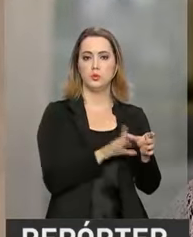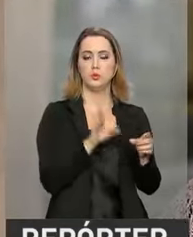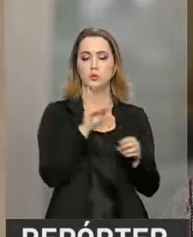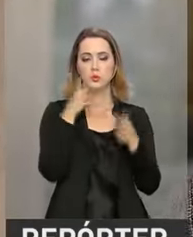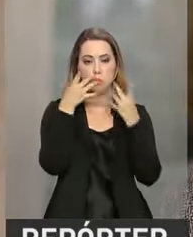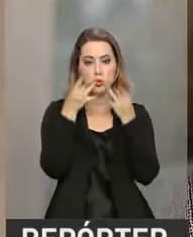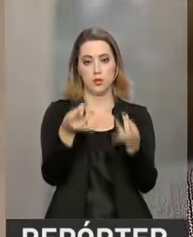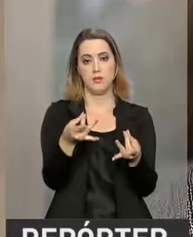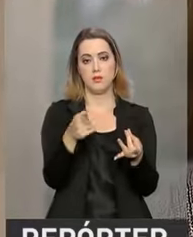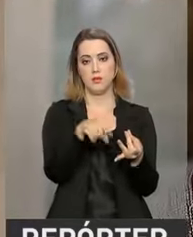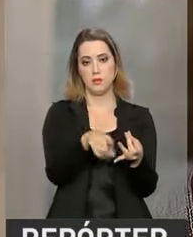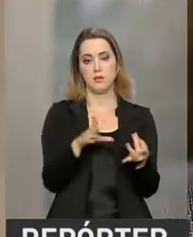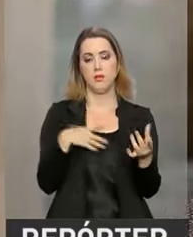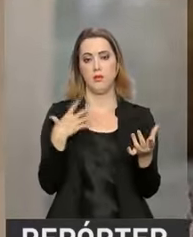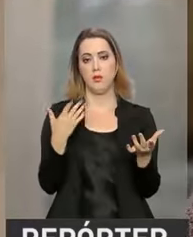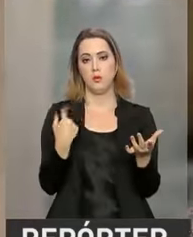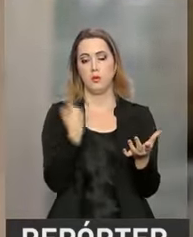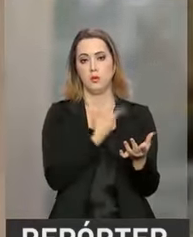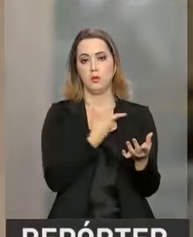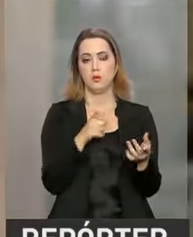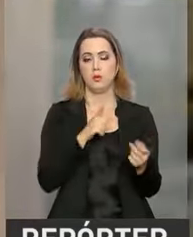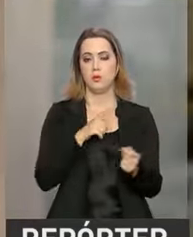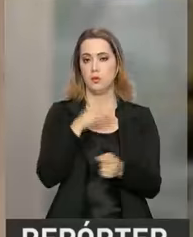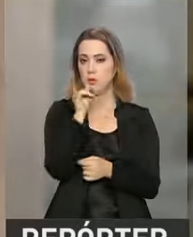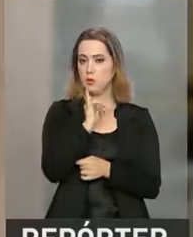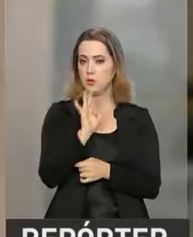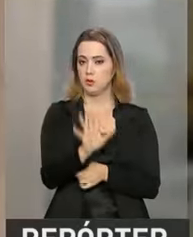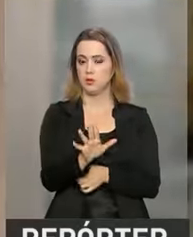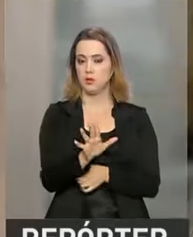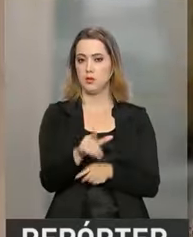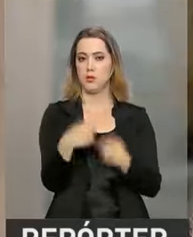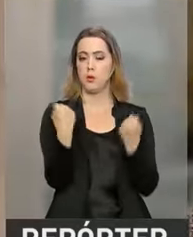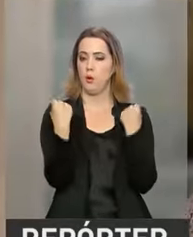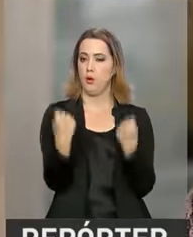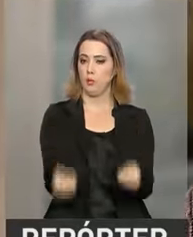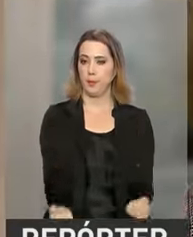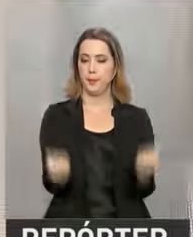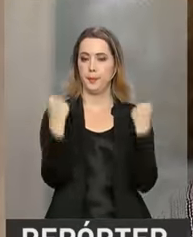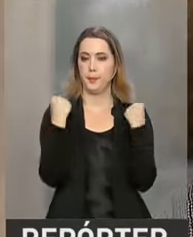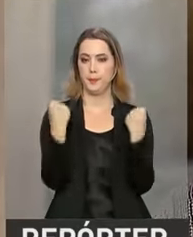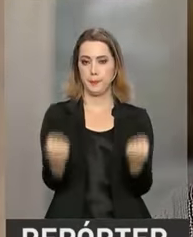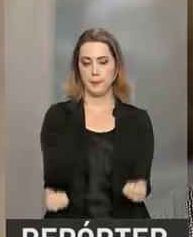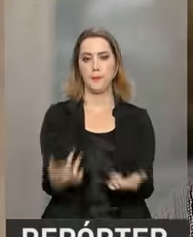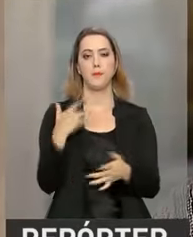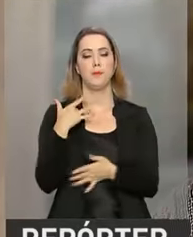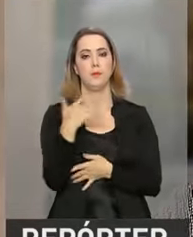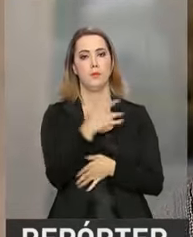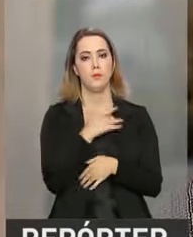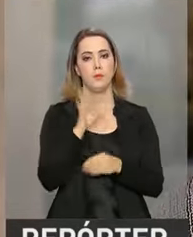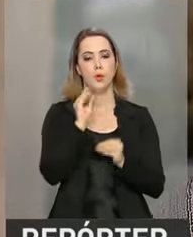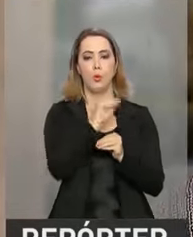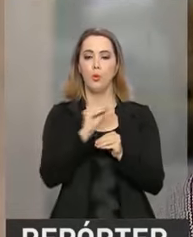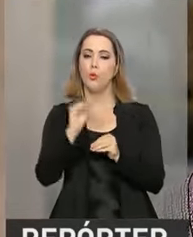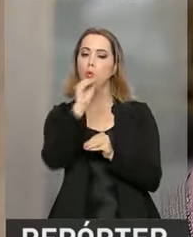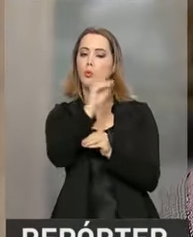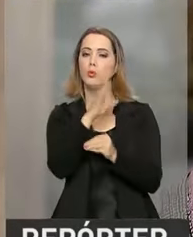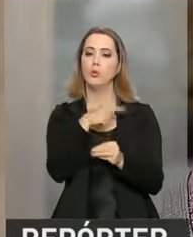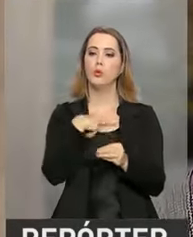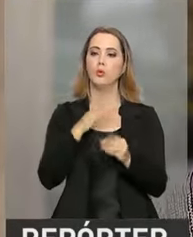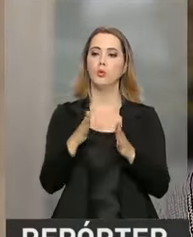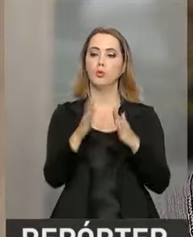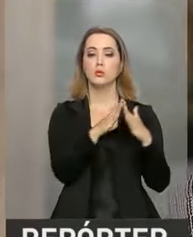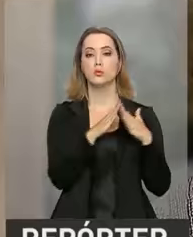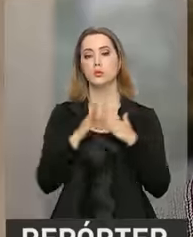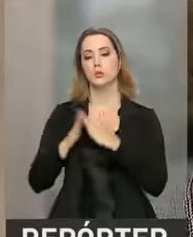atenção na atenção básica nós temos por exemplo as academias da Saúde o acompanhamento eh nos